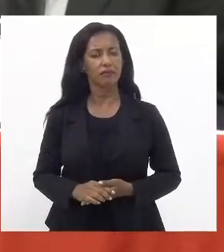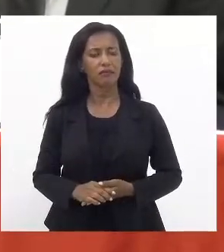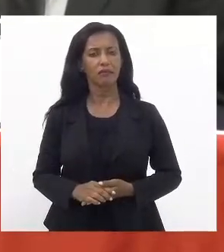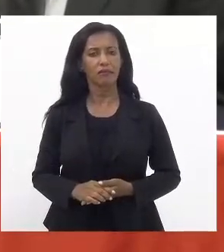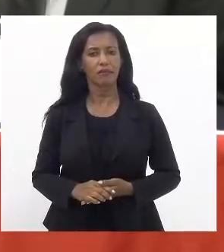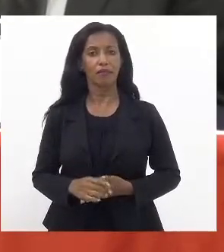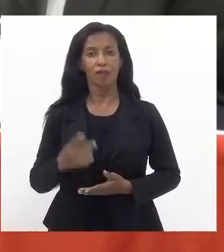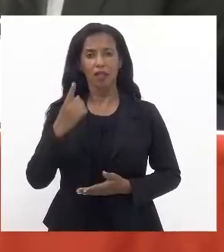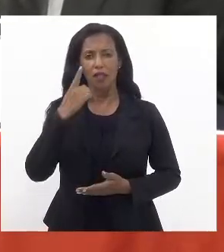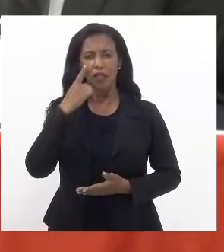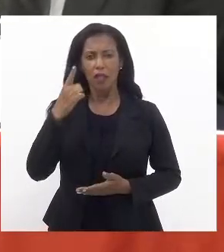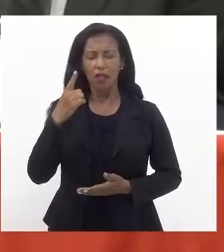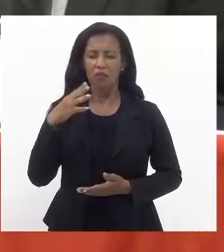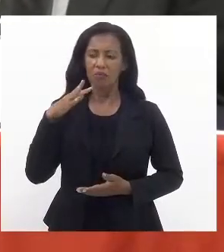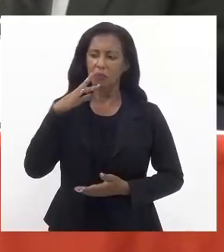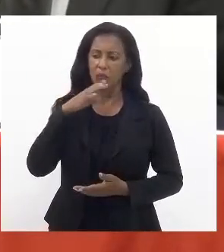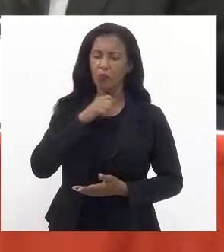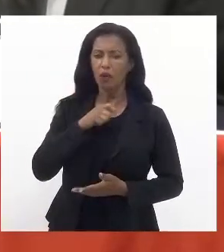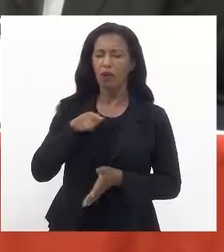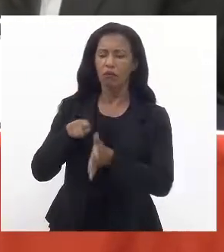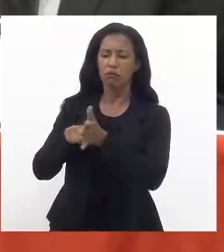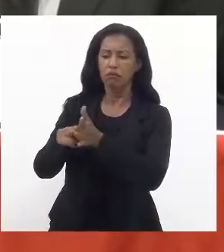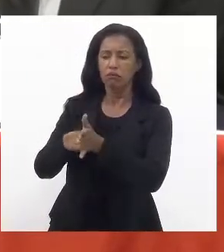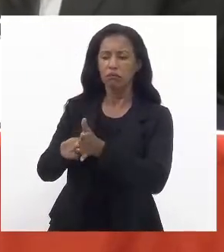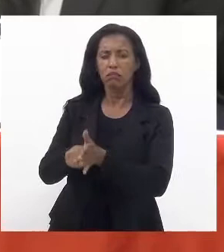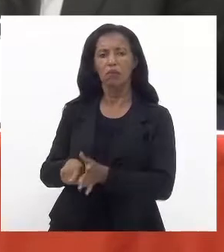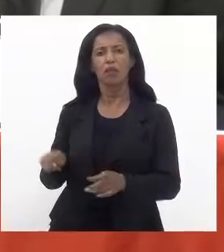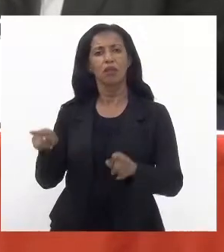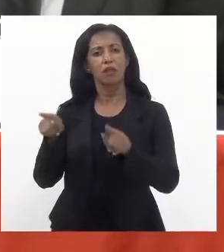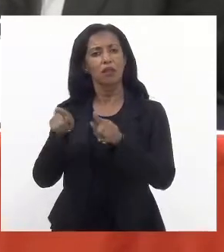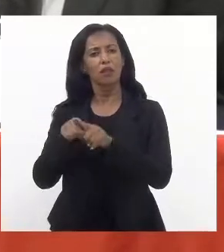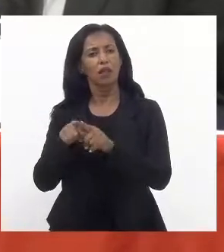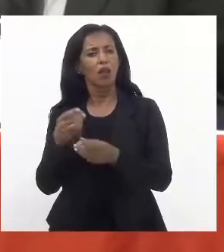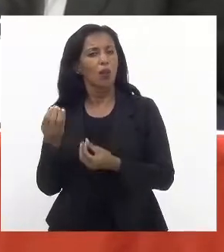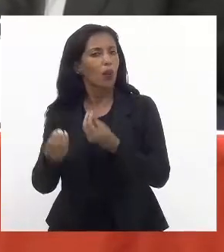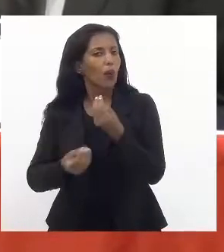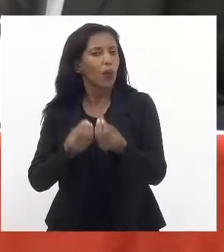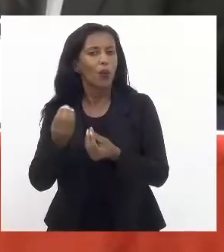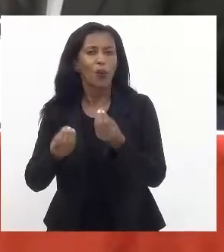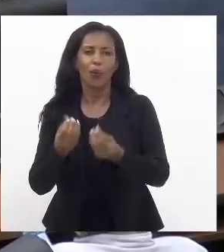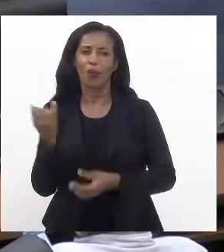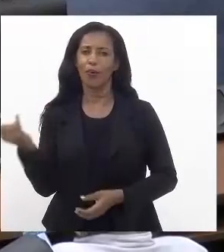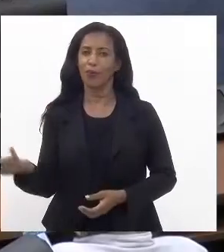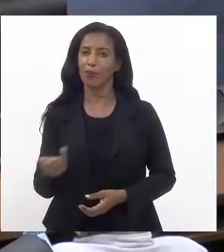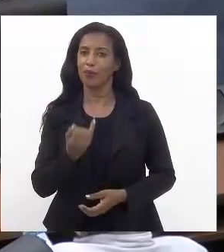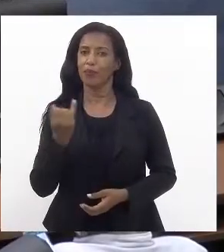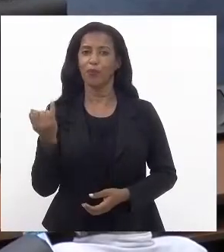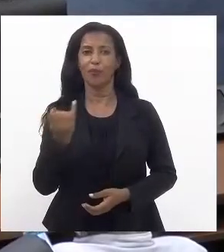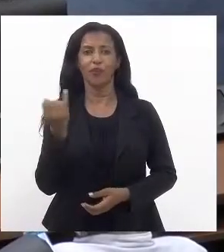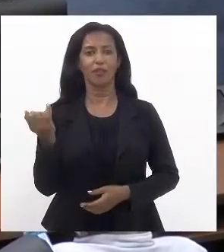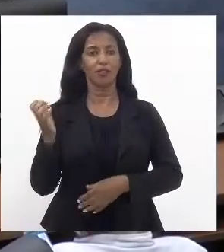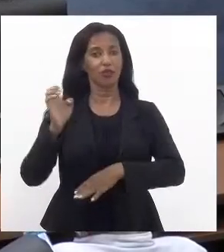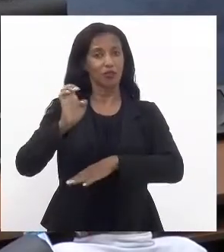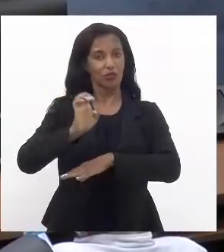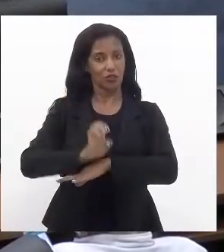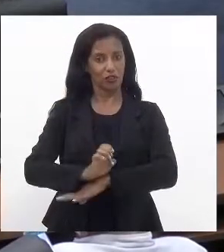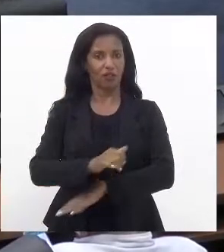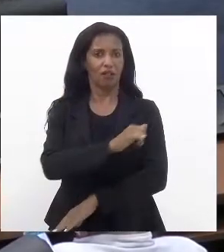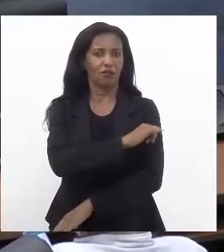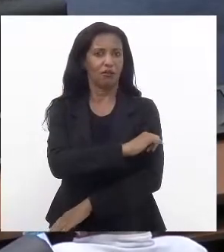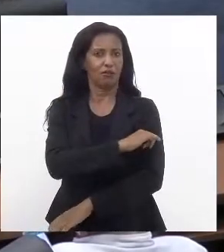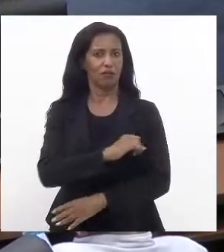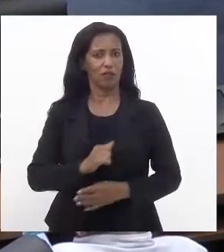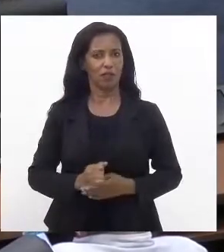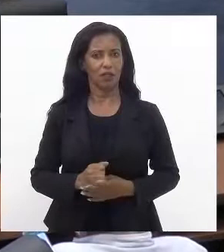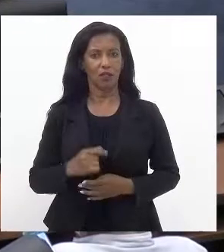E verifiquei também como é importante para o nosso estado do Rio de Janeiro e